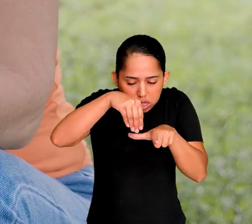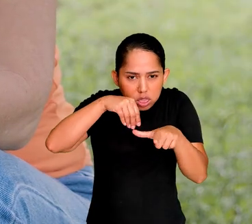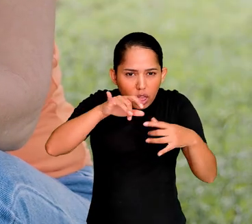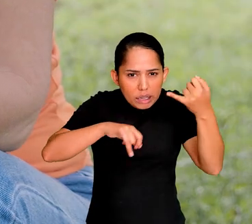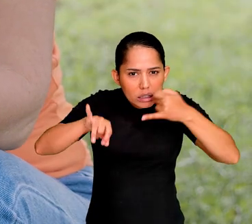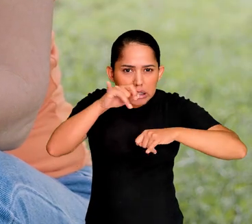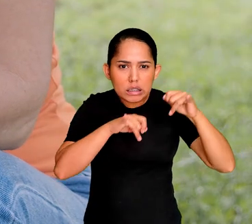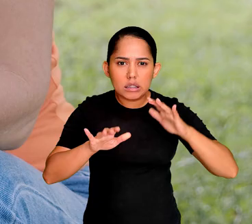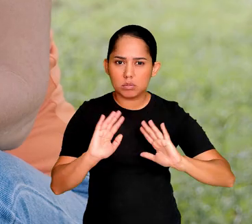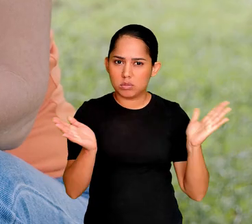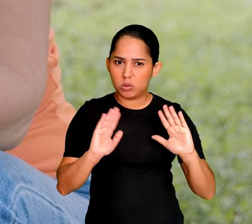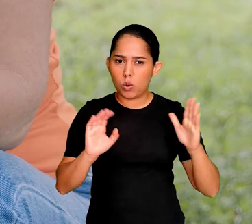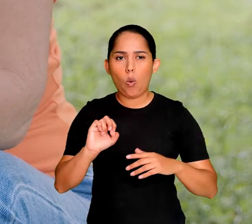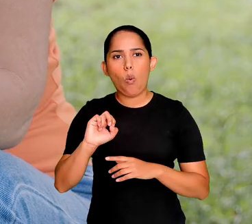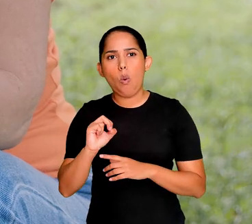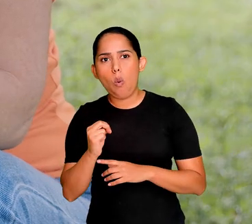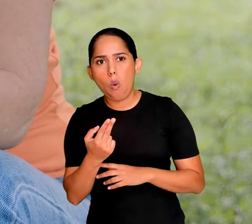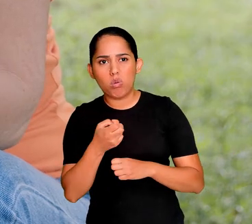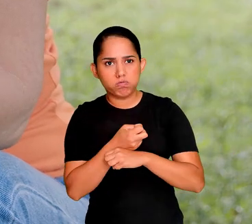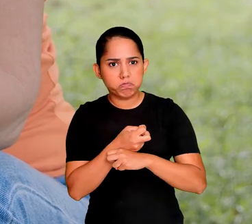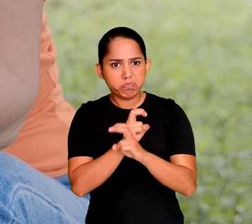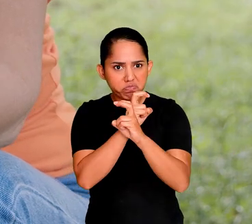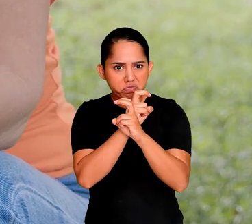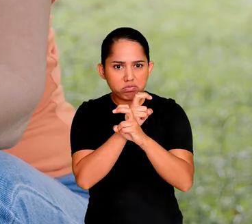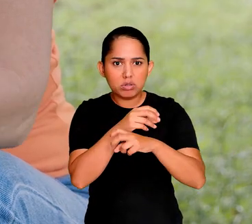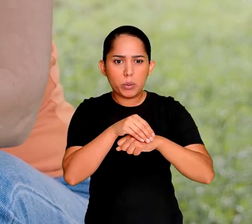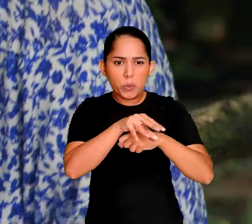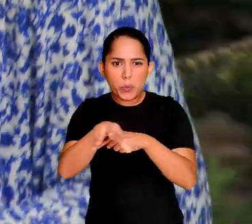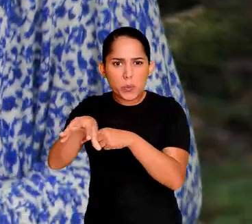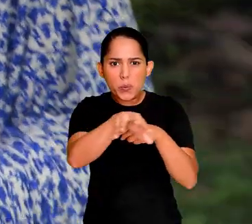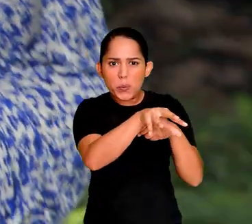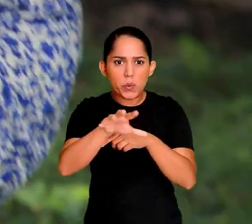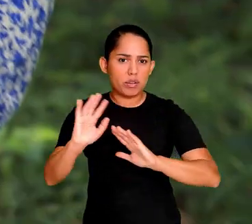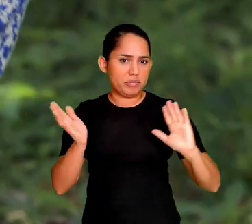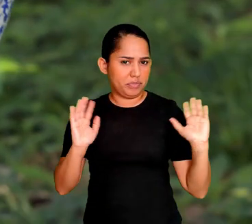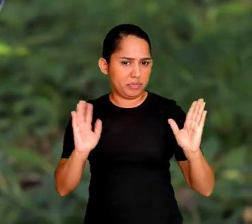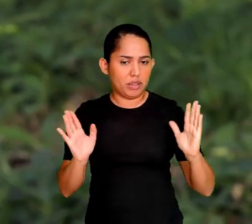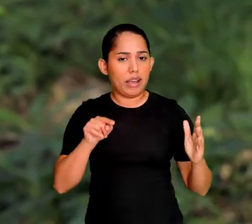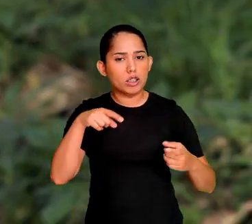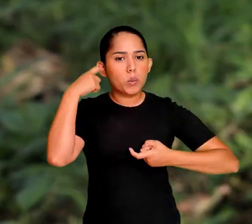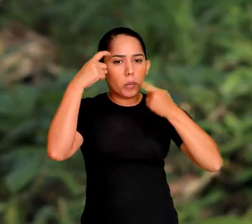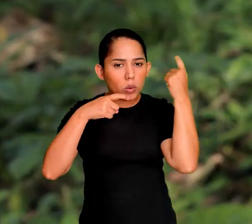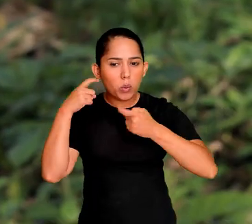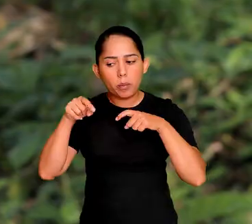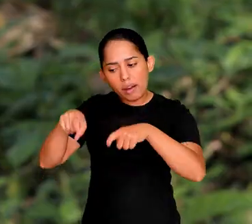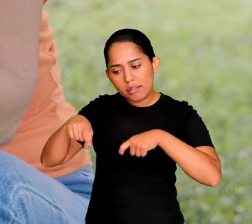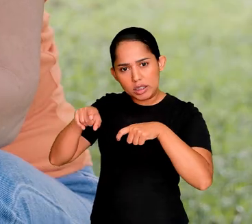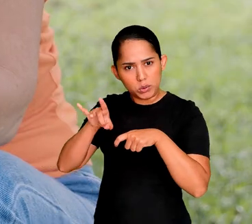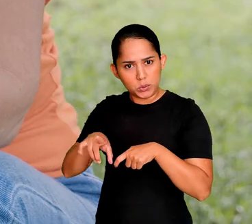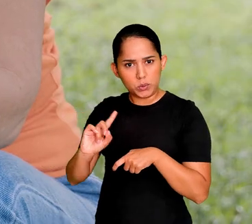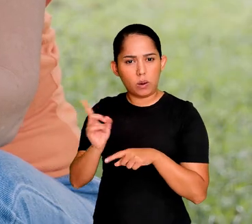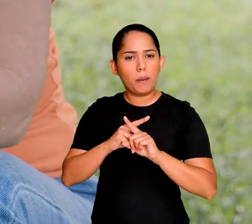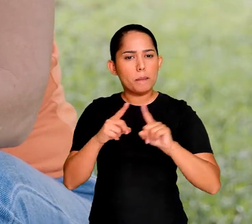tipo de adubo químico na terra, nem inseticida. E essa preocupação não só para a